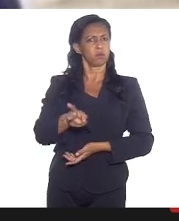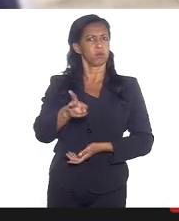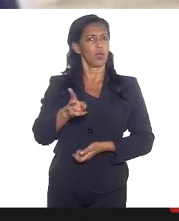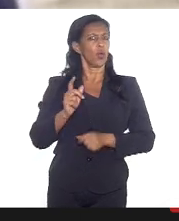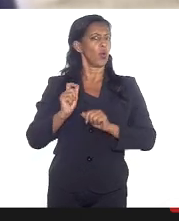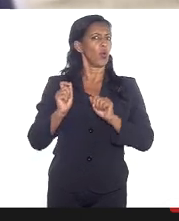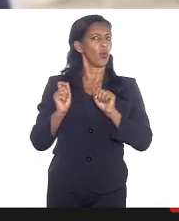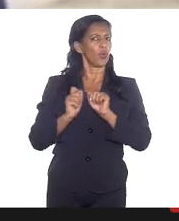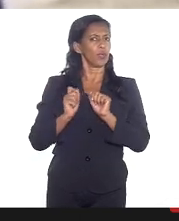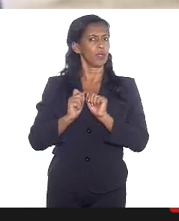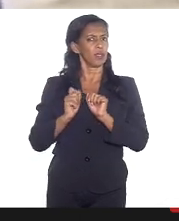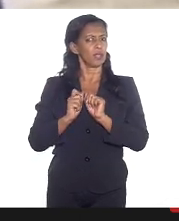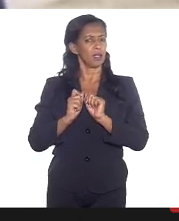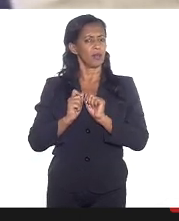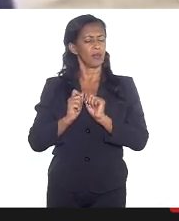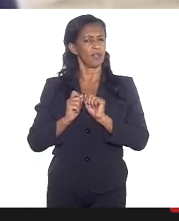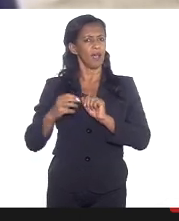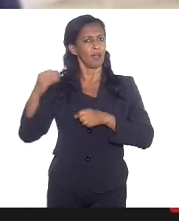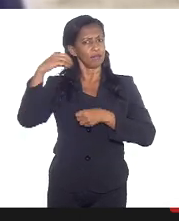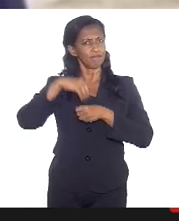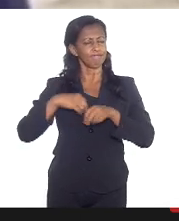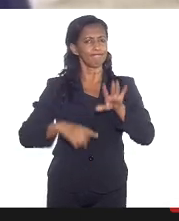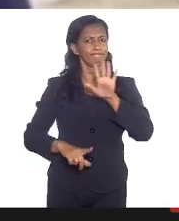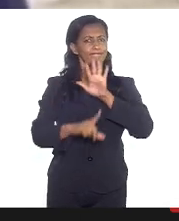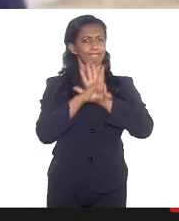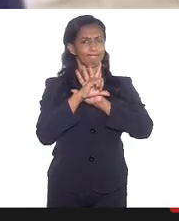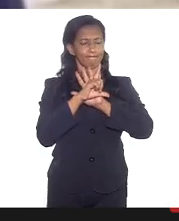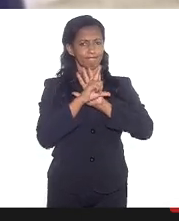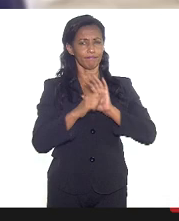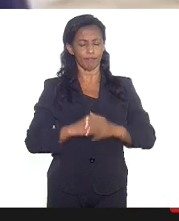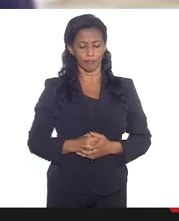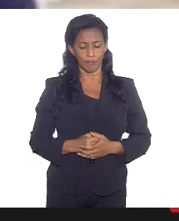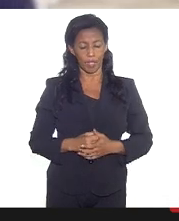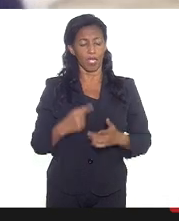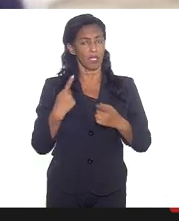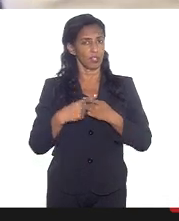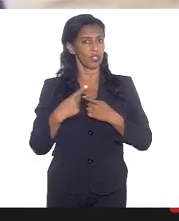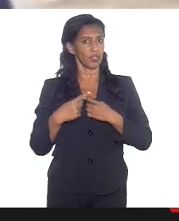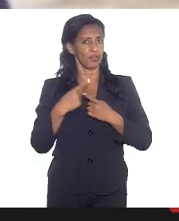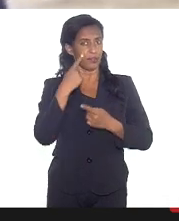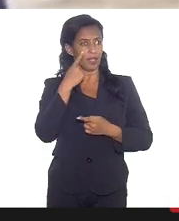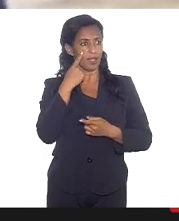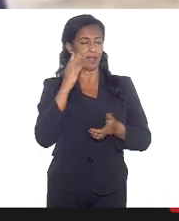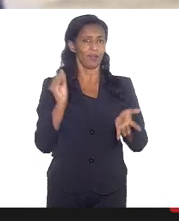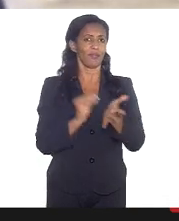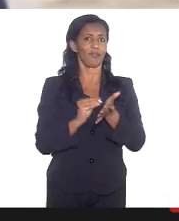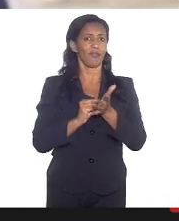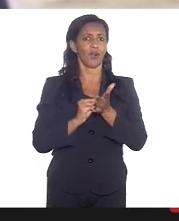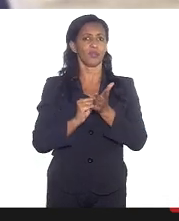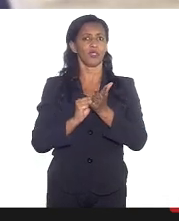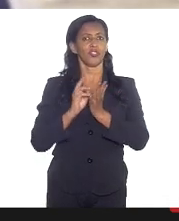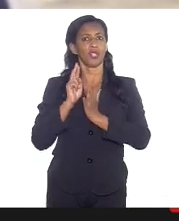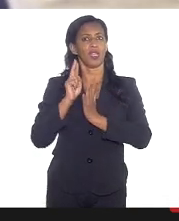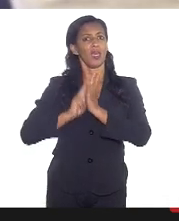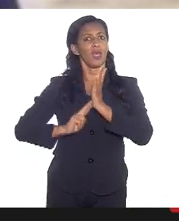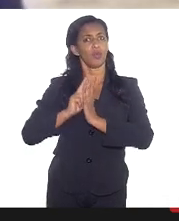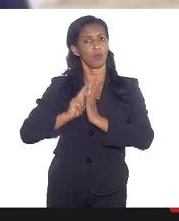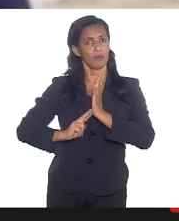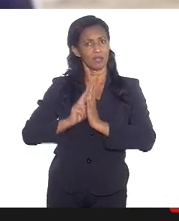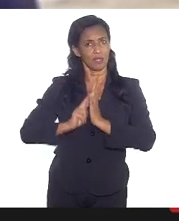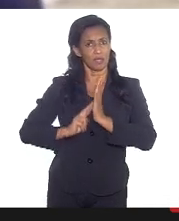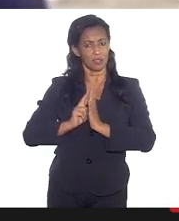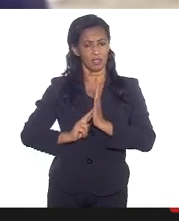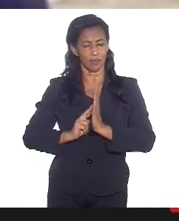ficar deliberado nas nossas leis, porque a gente observa aqui a dificuldade de regulamentação, a gente observa aqui